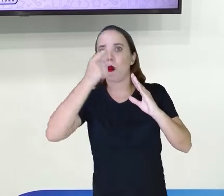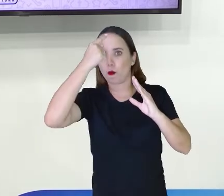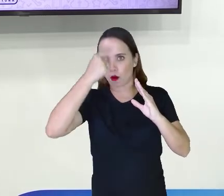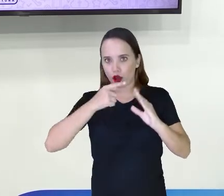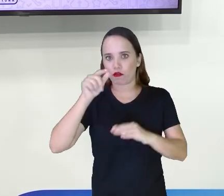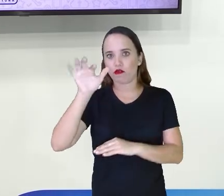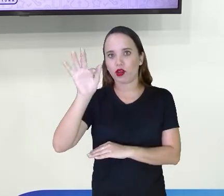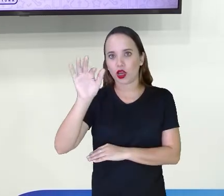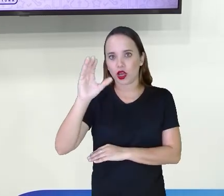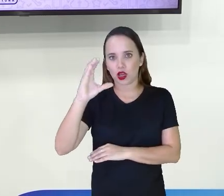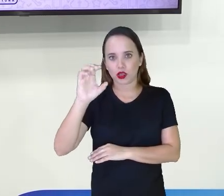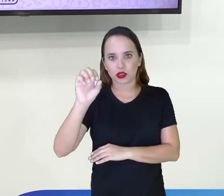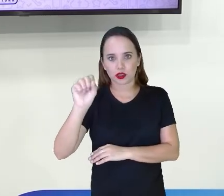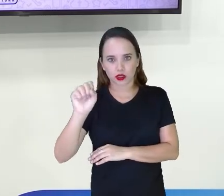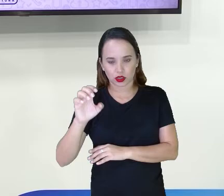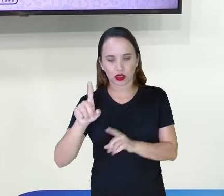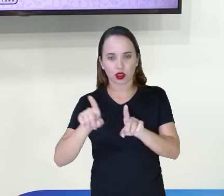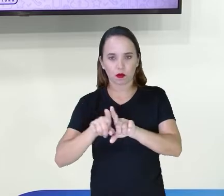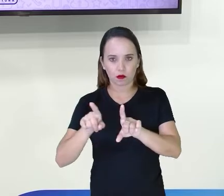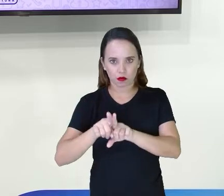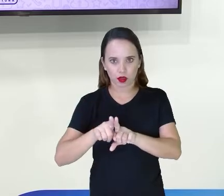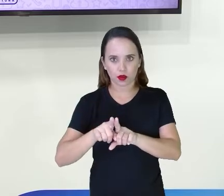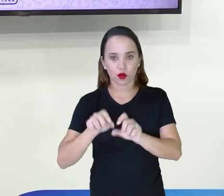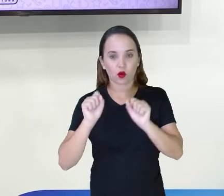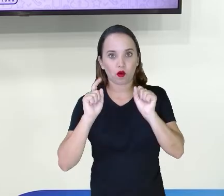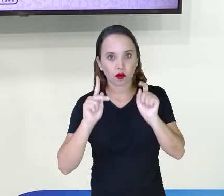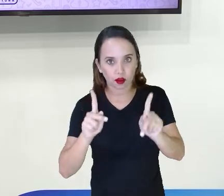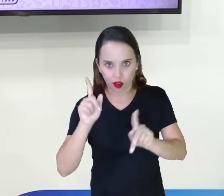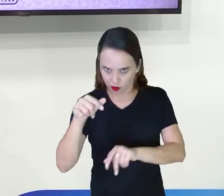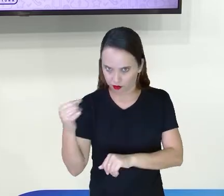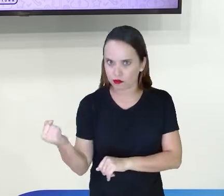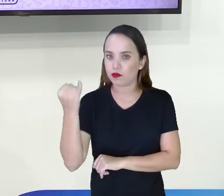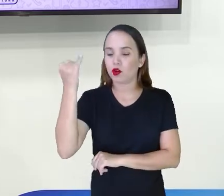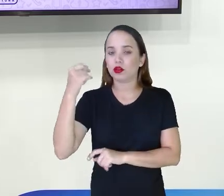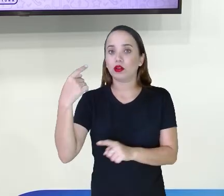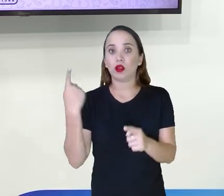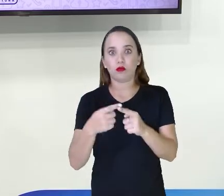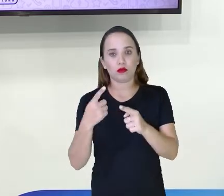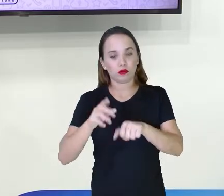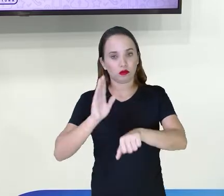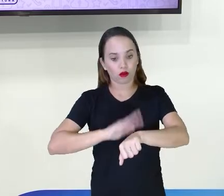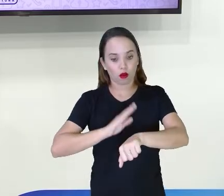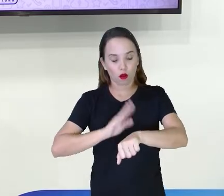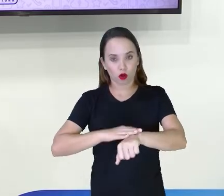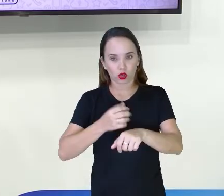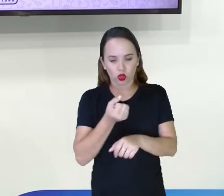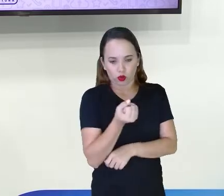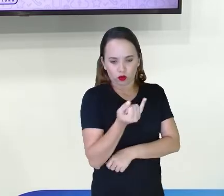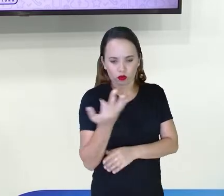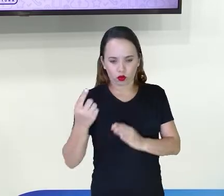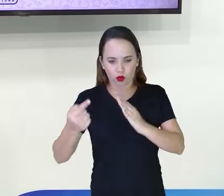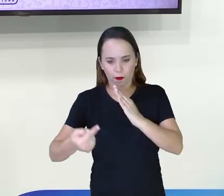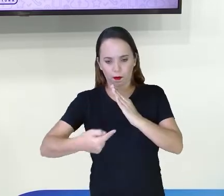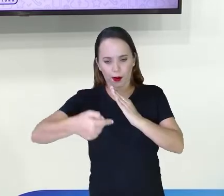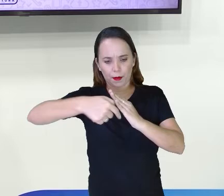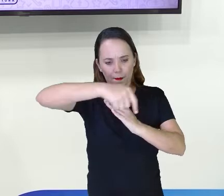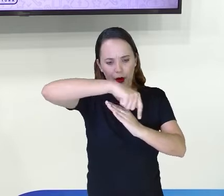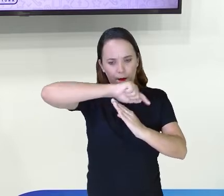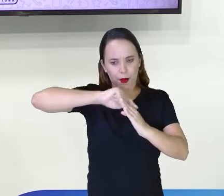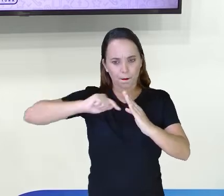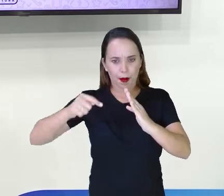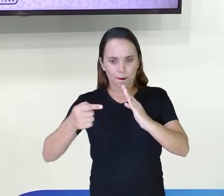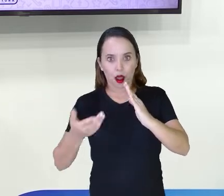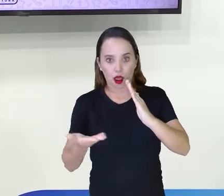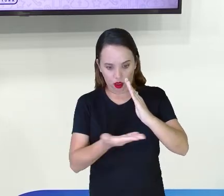importante. Na contagem das faces da minha pirâmide, eu também conto com a minha